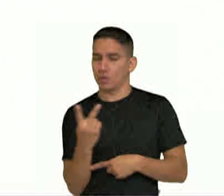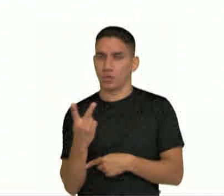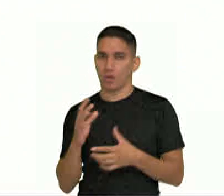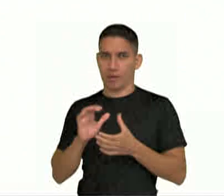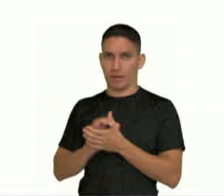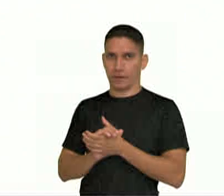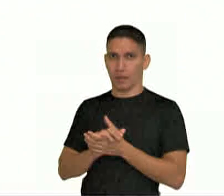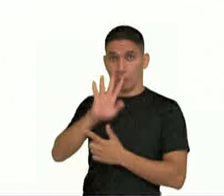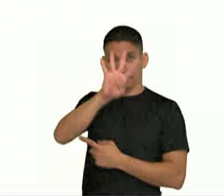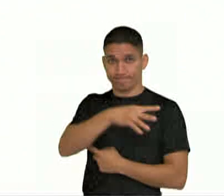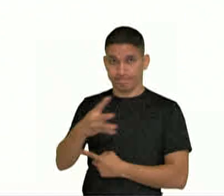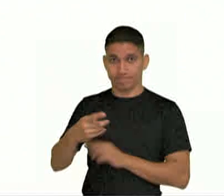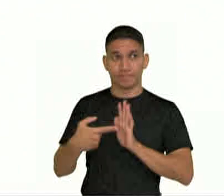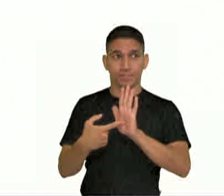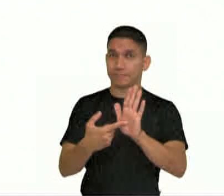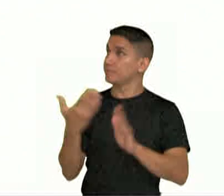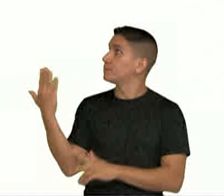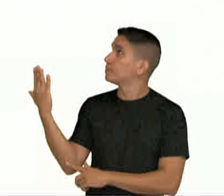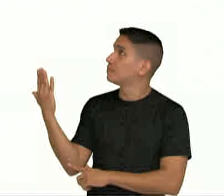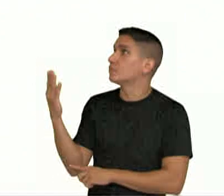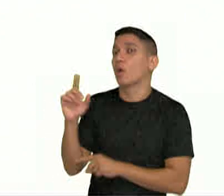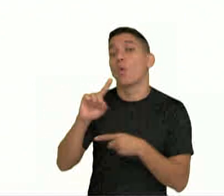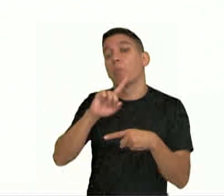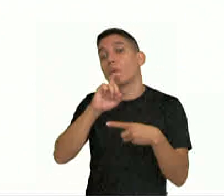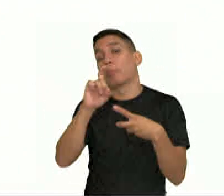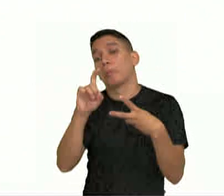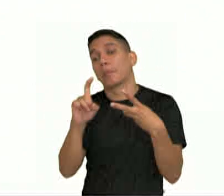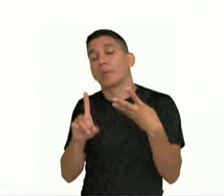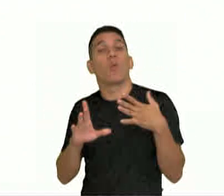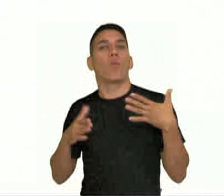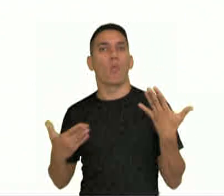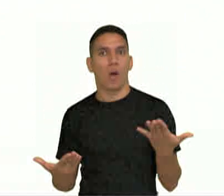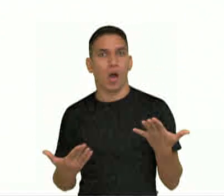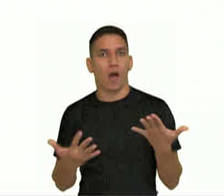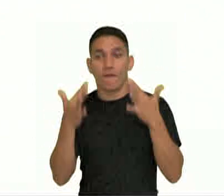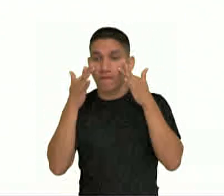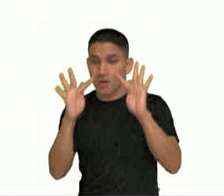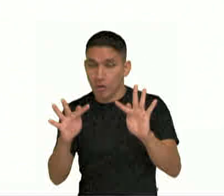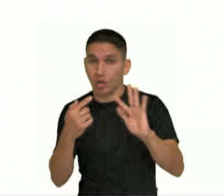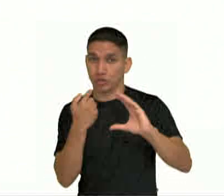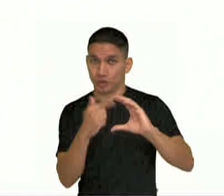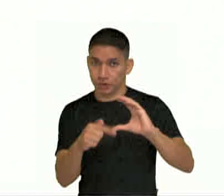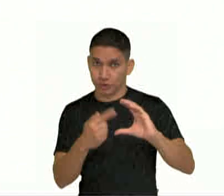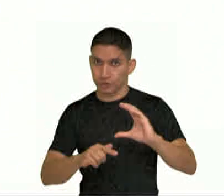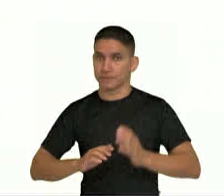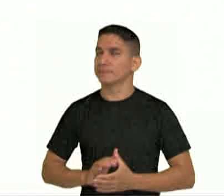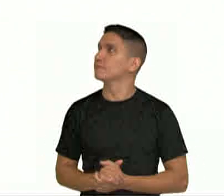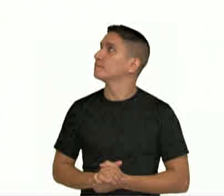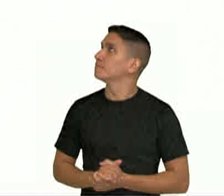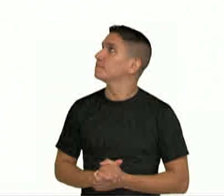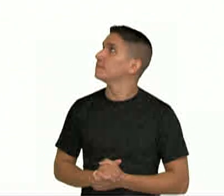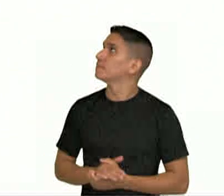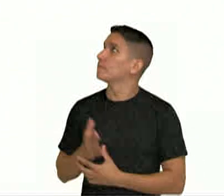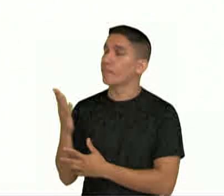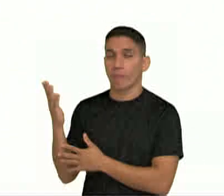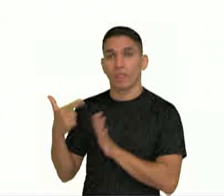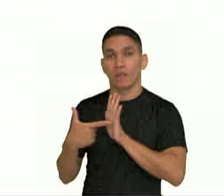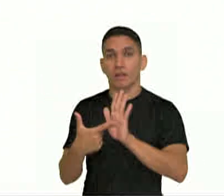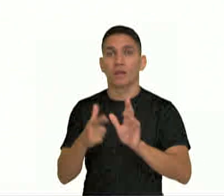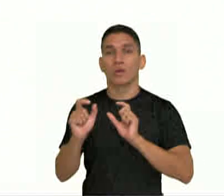está a nossa tabelinha, né, dos possíveis fenótipos e genótipos. Está dizendo aqui que ela